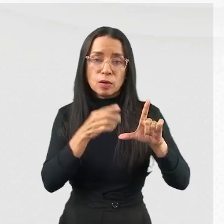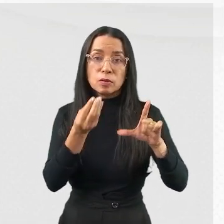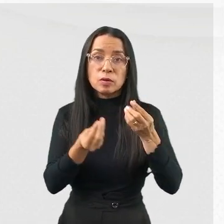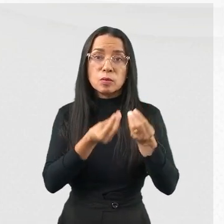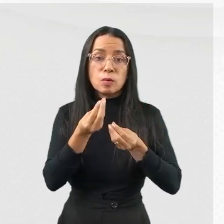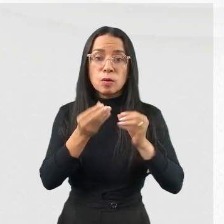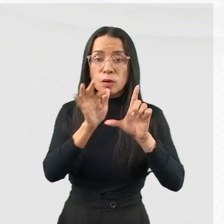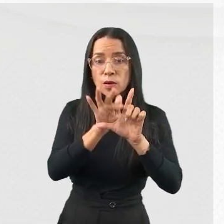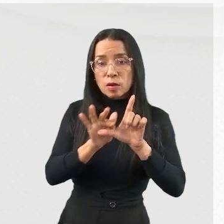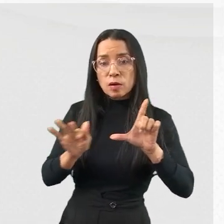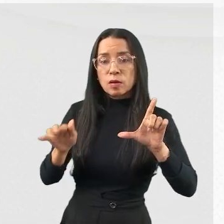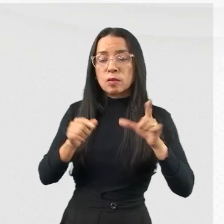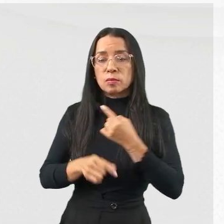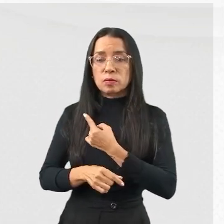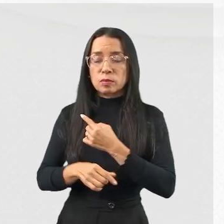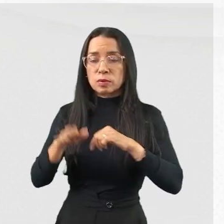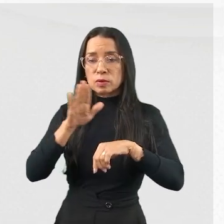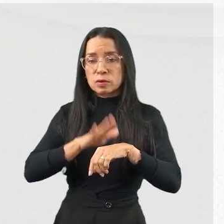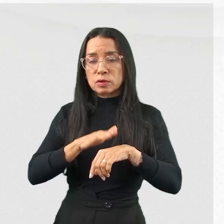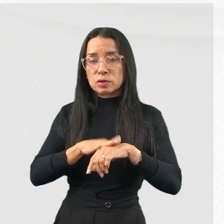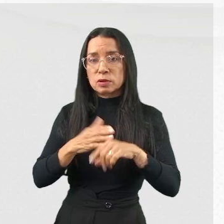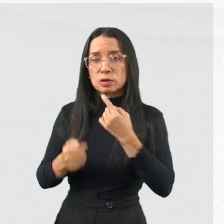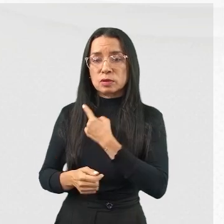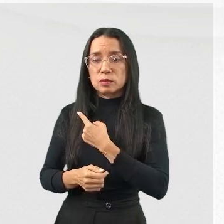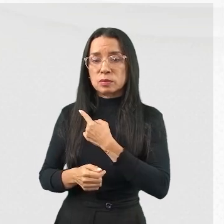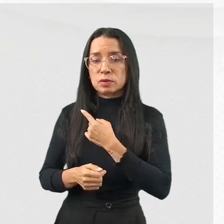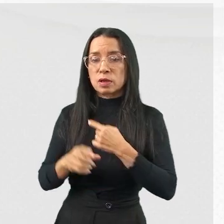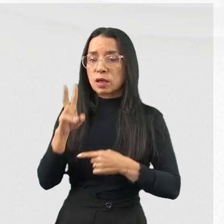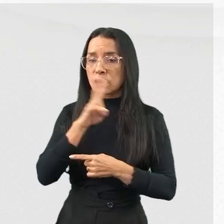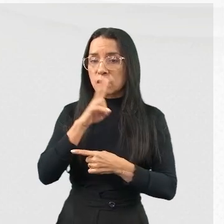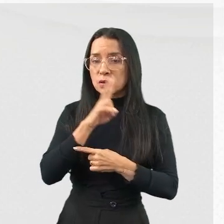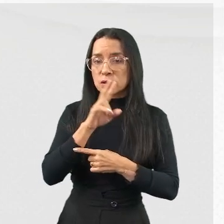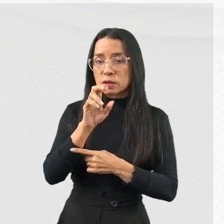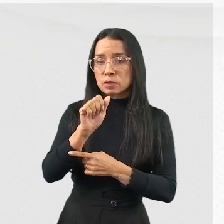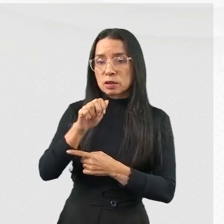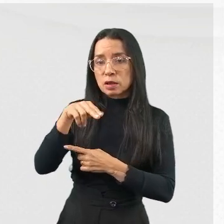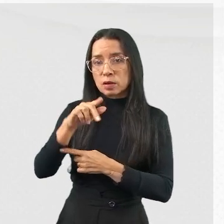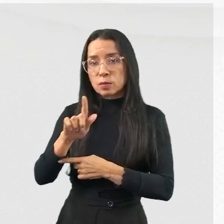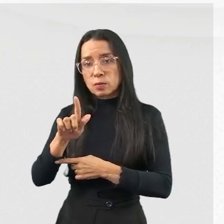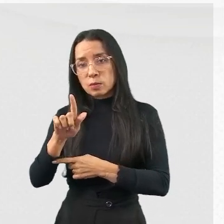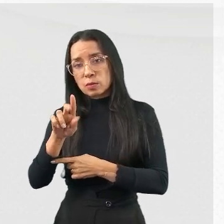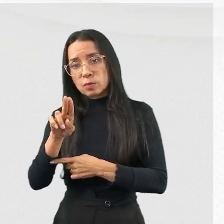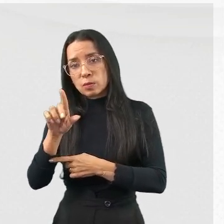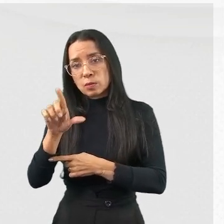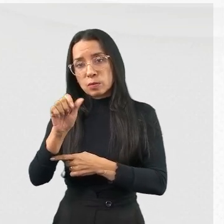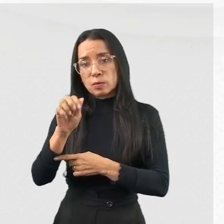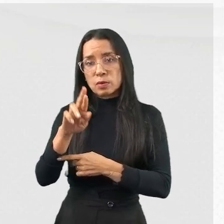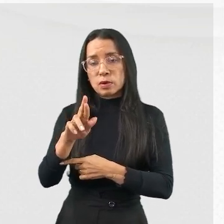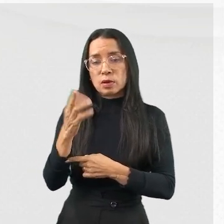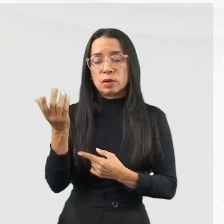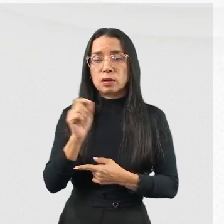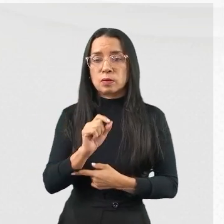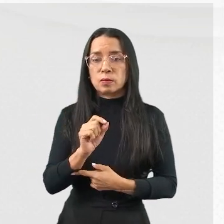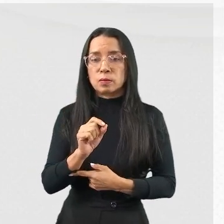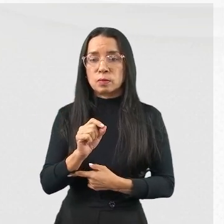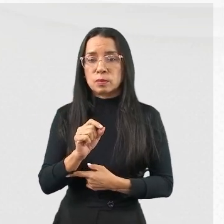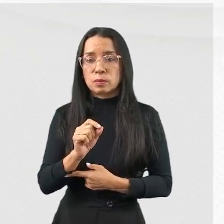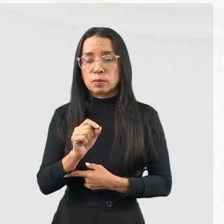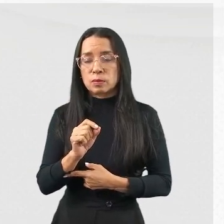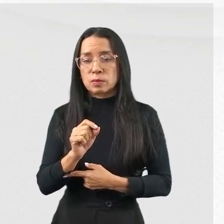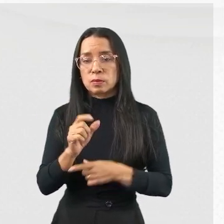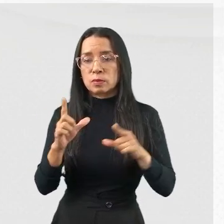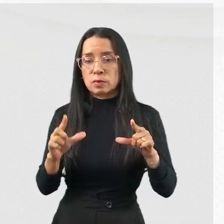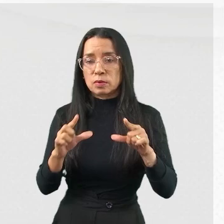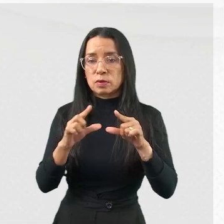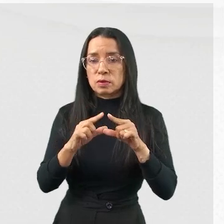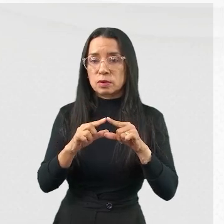fórmula está bem aqui, ó, que a gente chama de velocidade angular. É o ângulo percorrido, que a gente chama de ΔΦ, é o